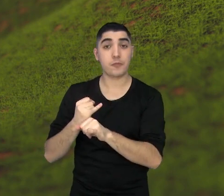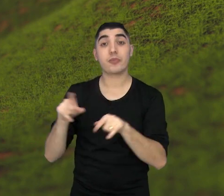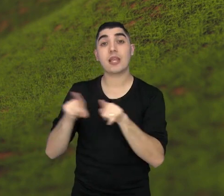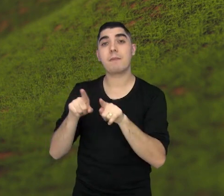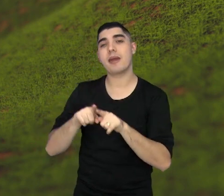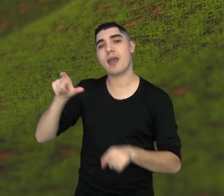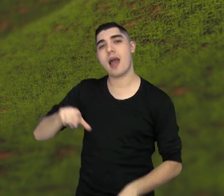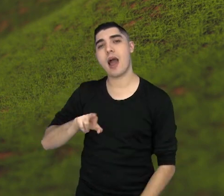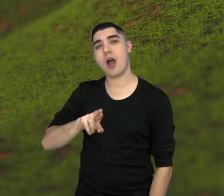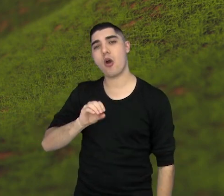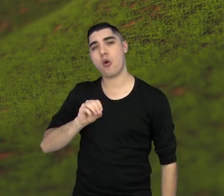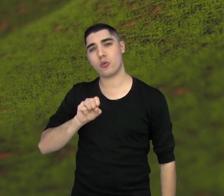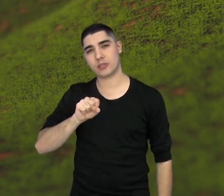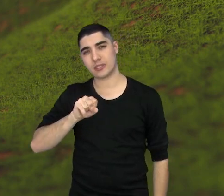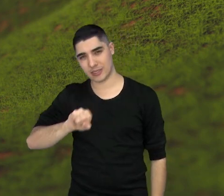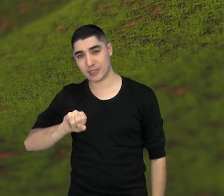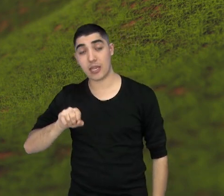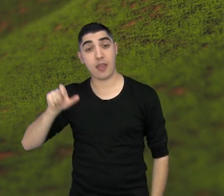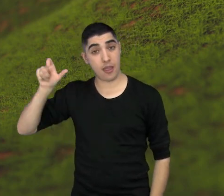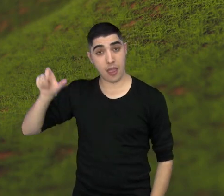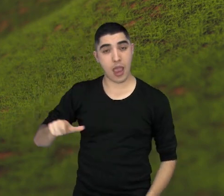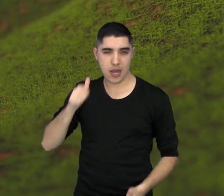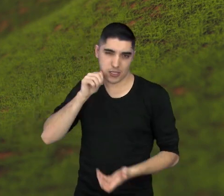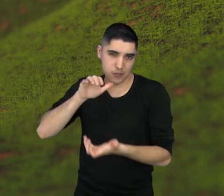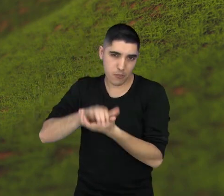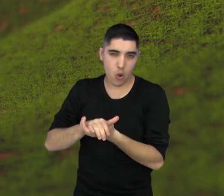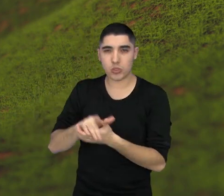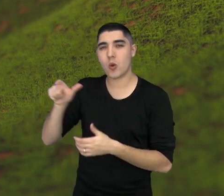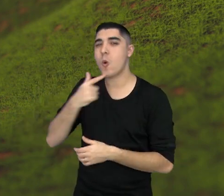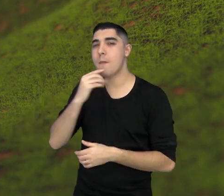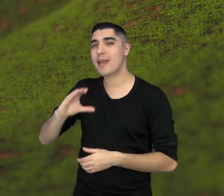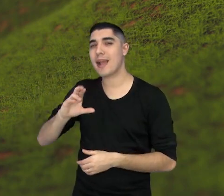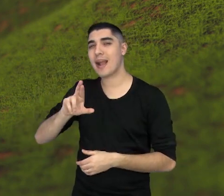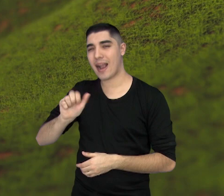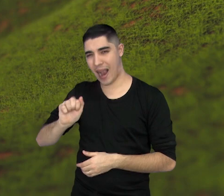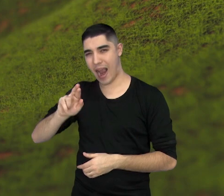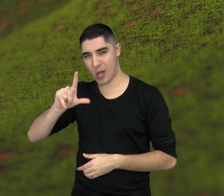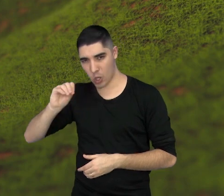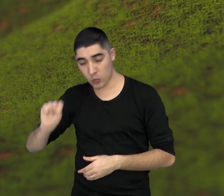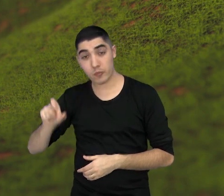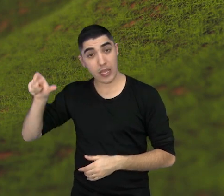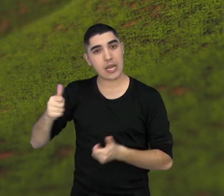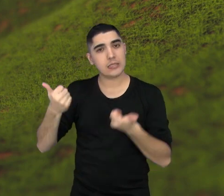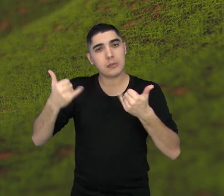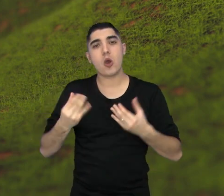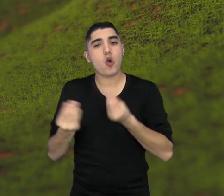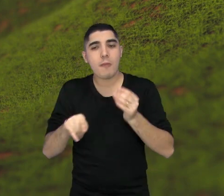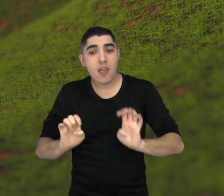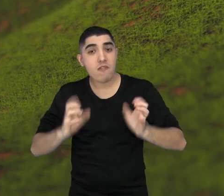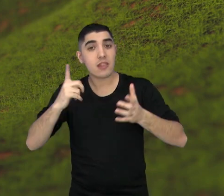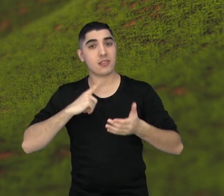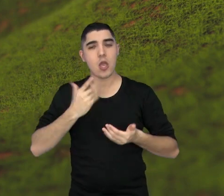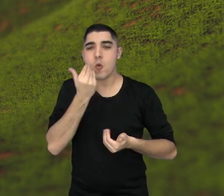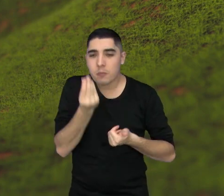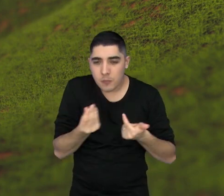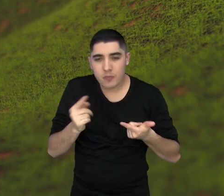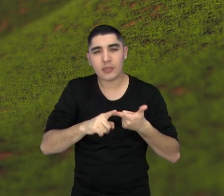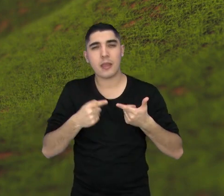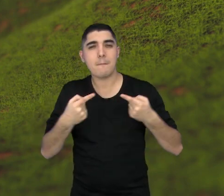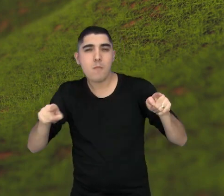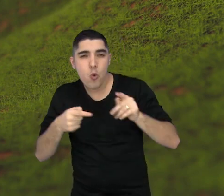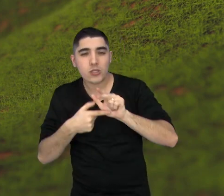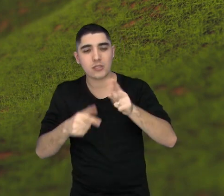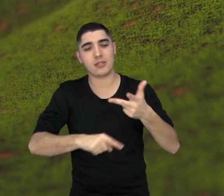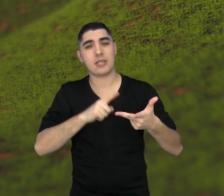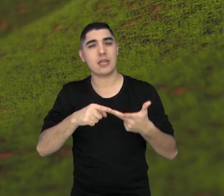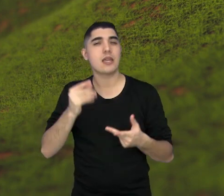a Rosi, esposa do Carlos, contou detalhes de um festival com degustação, apresentação musical e troca